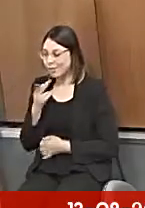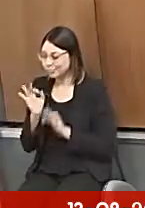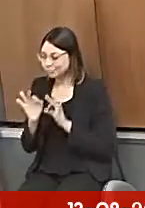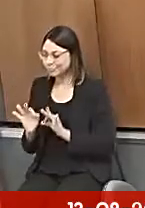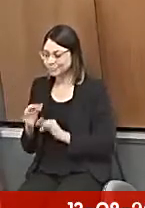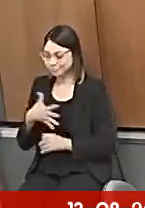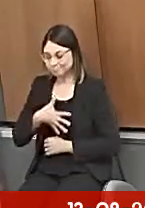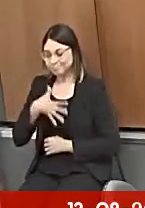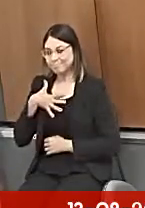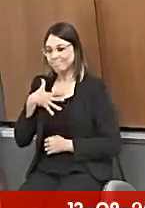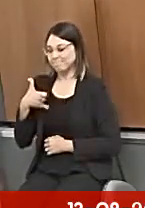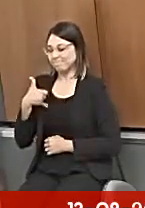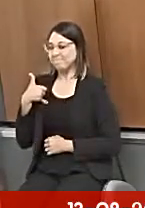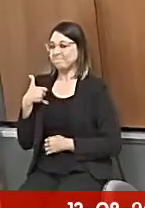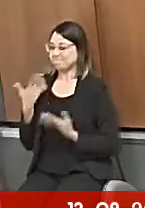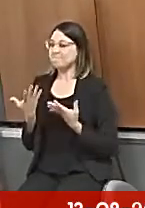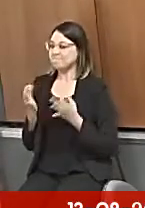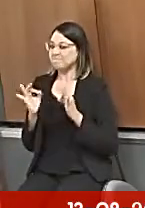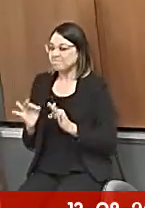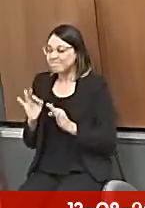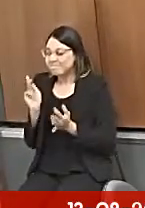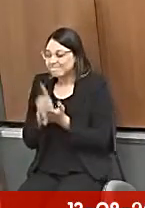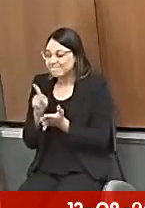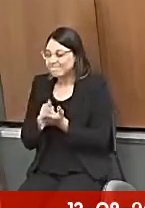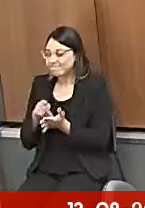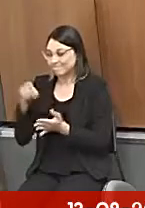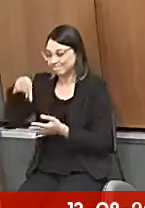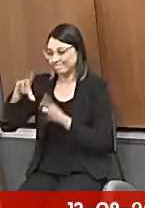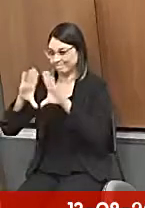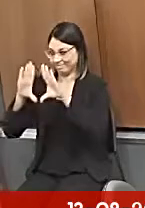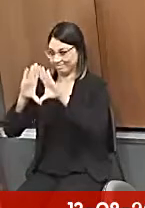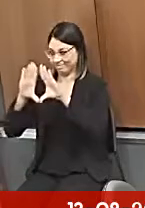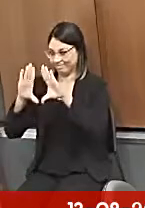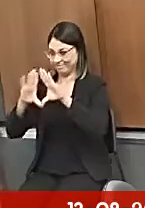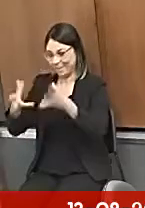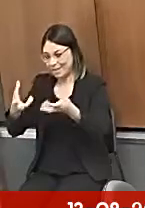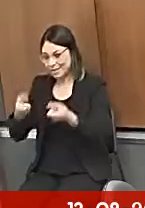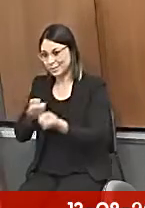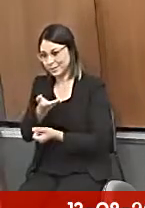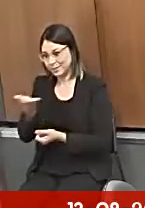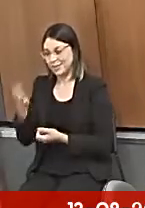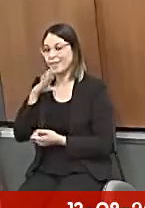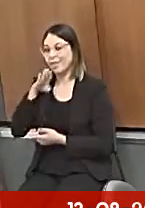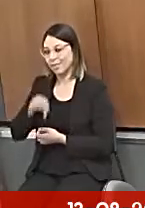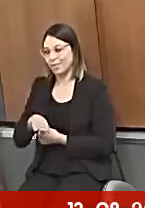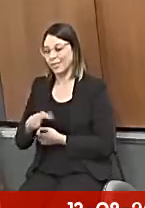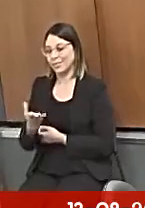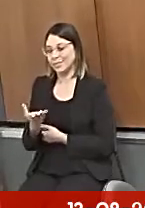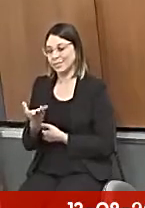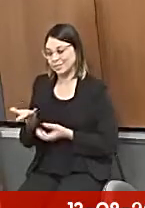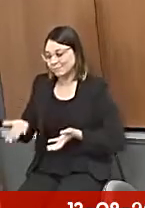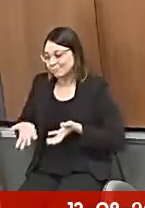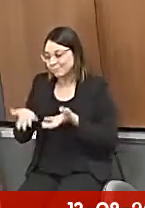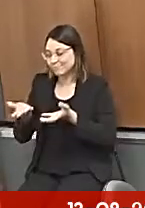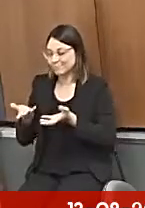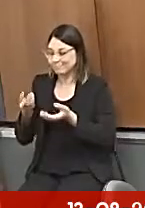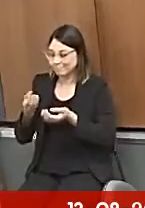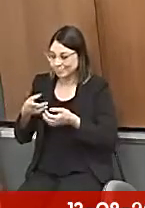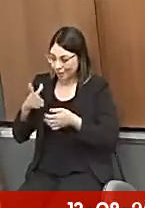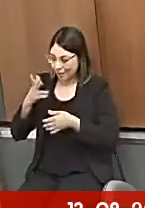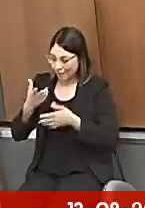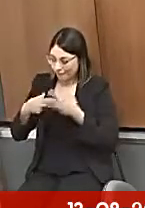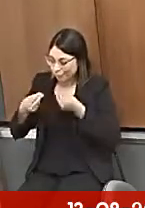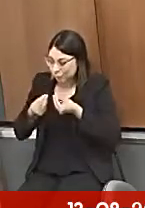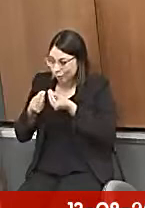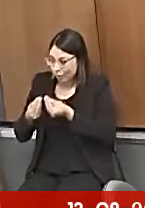um orgulho muito grande é um orgulho muito grande para essa casa recebê los nessa tarde e poderão homenagear o senhor acha que